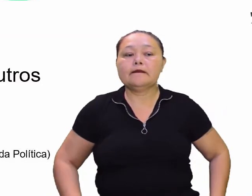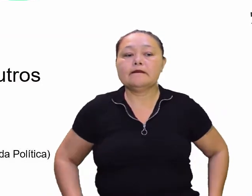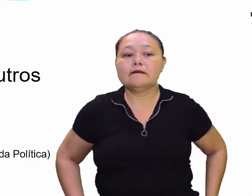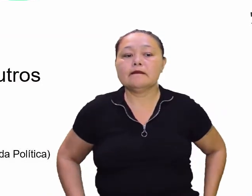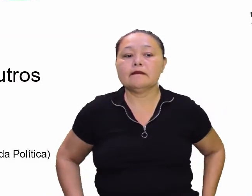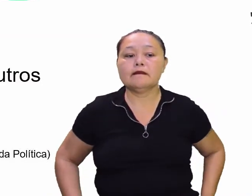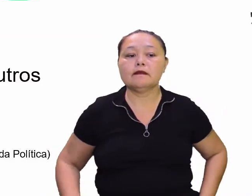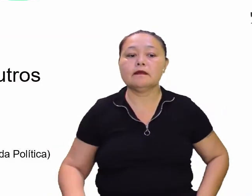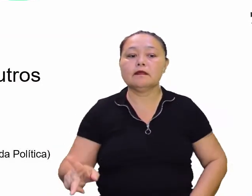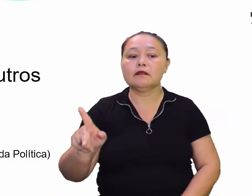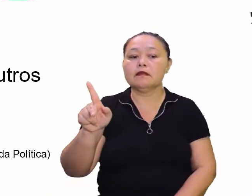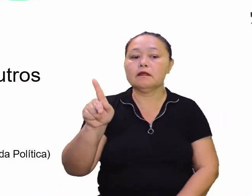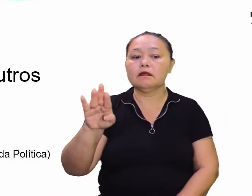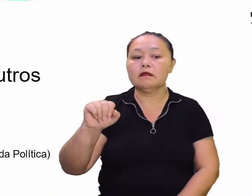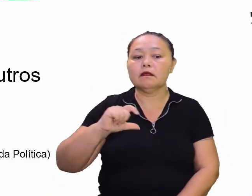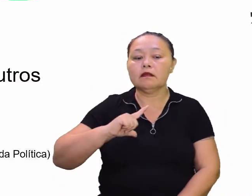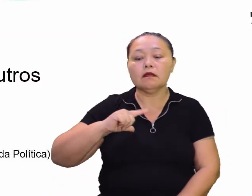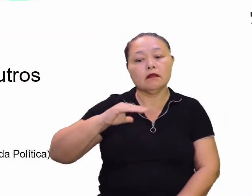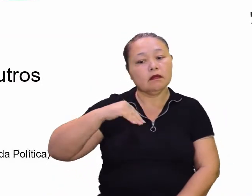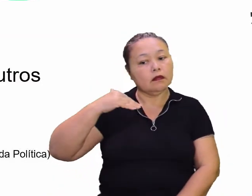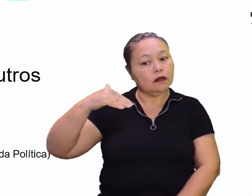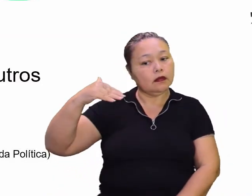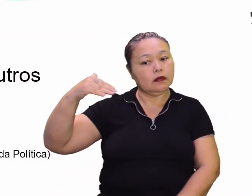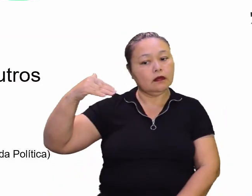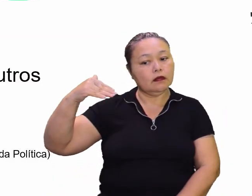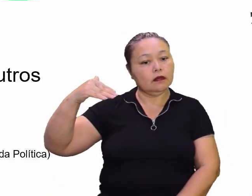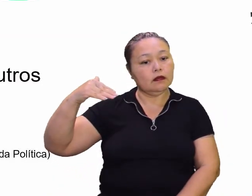O PIB desses países estão em